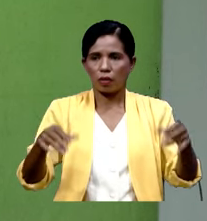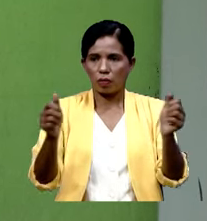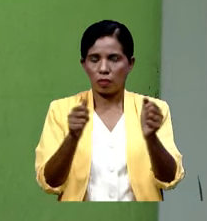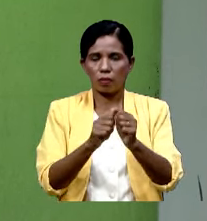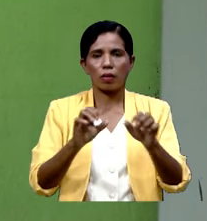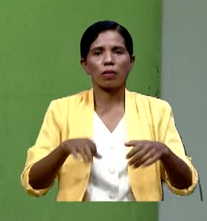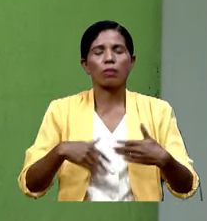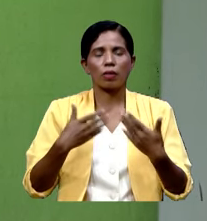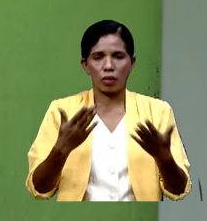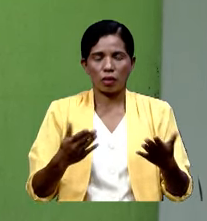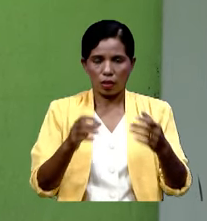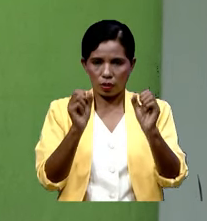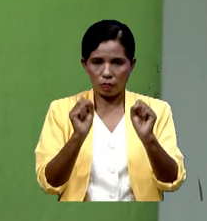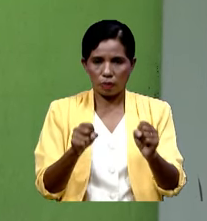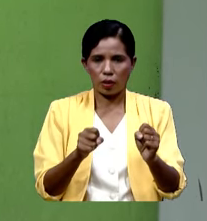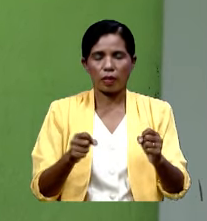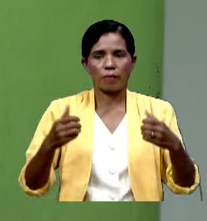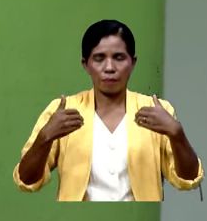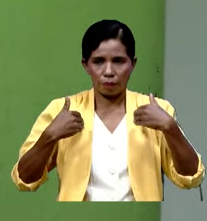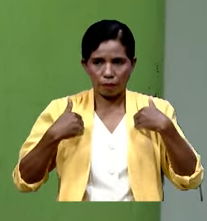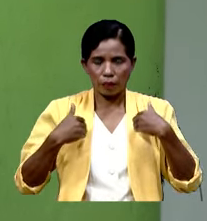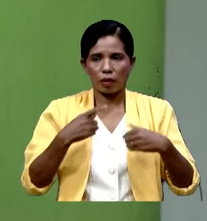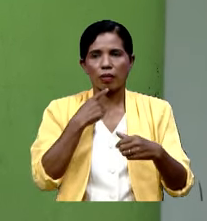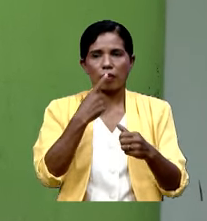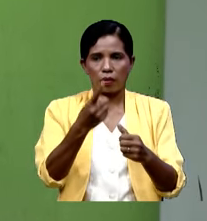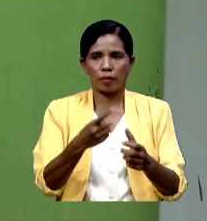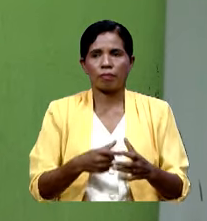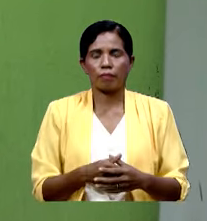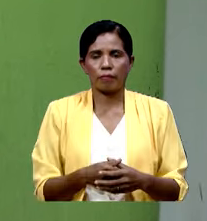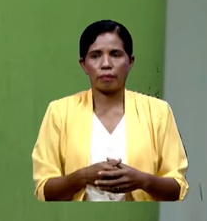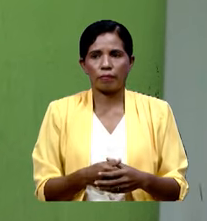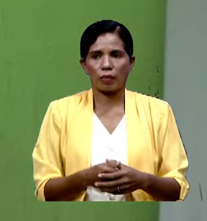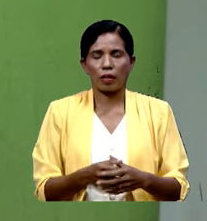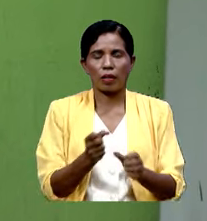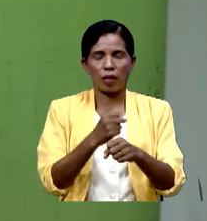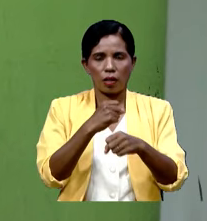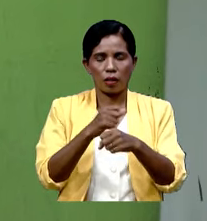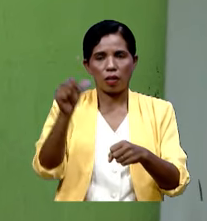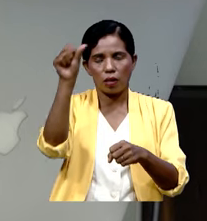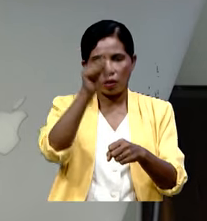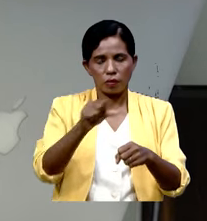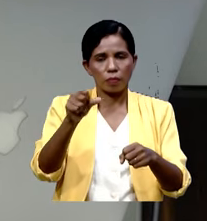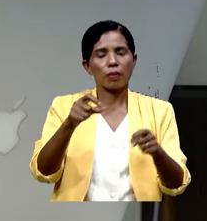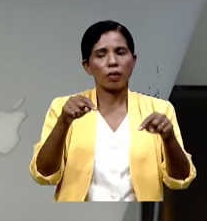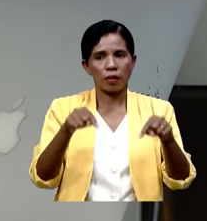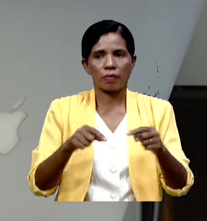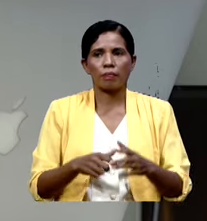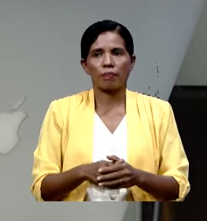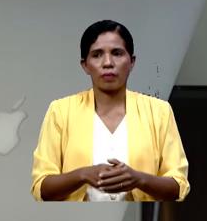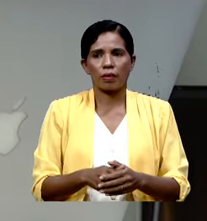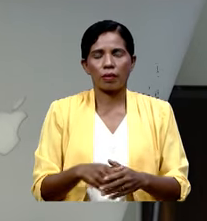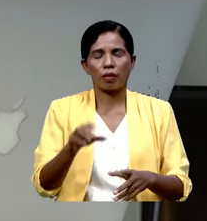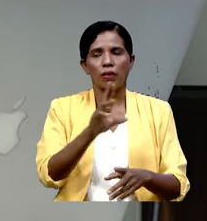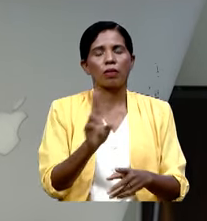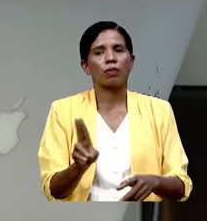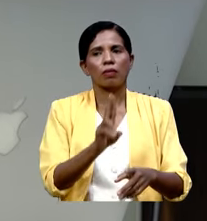insa bele iha hanesang ohen temi audito abe audit by the ne ia parte selo coordenador